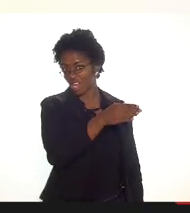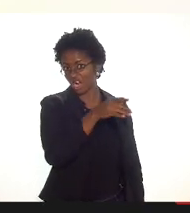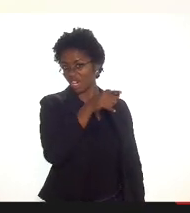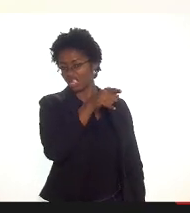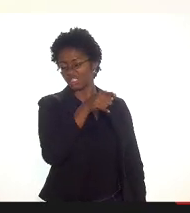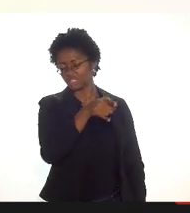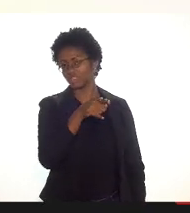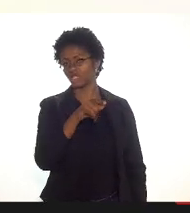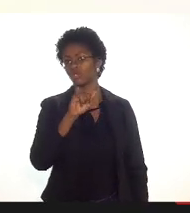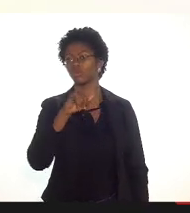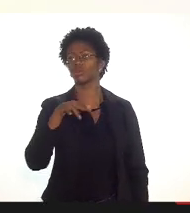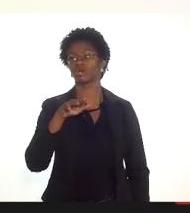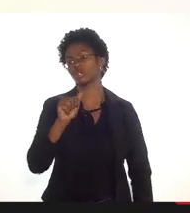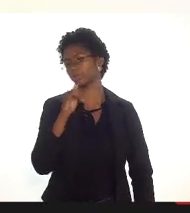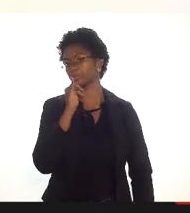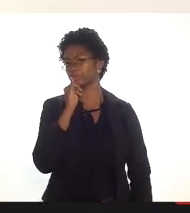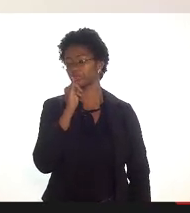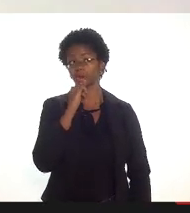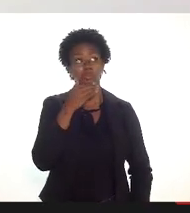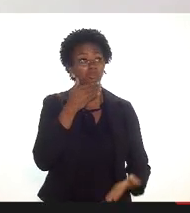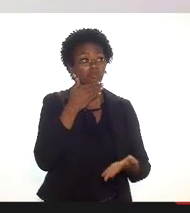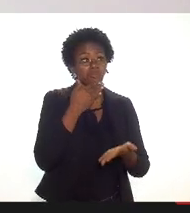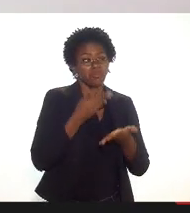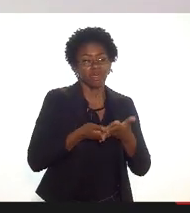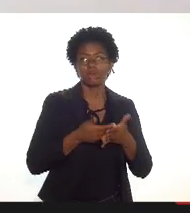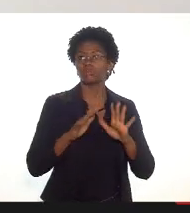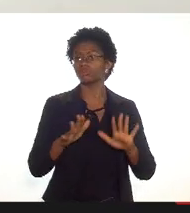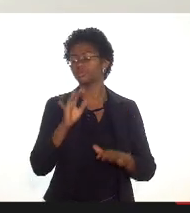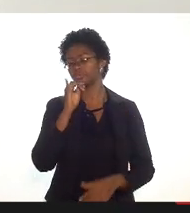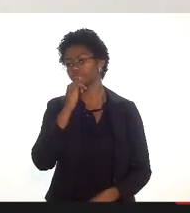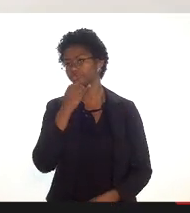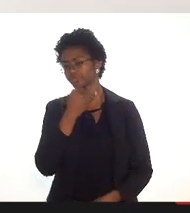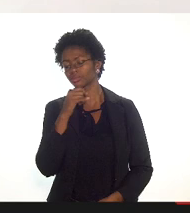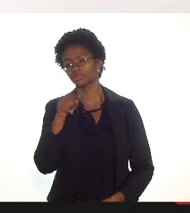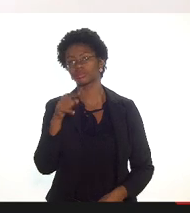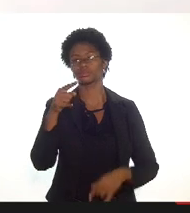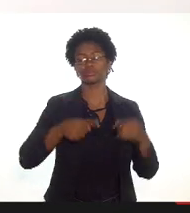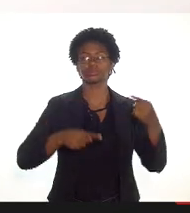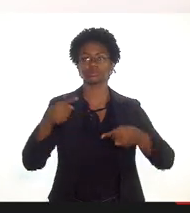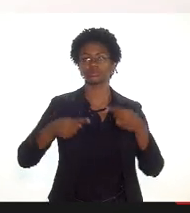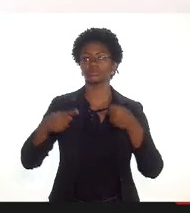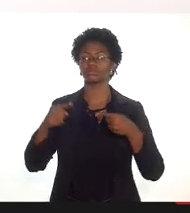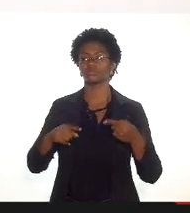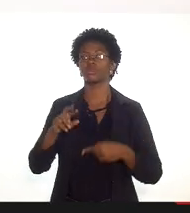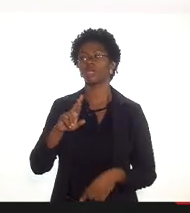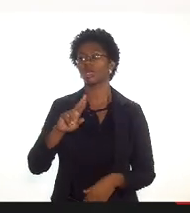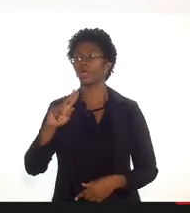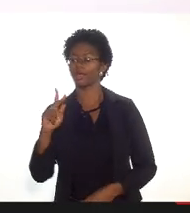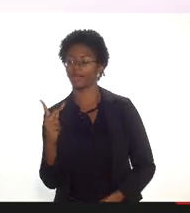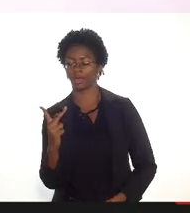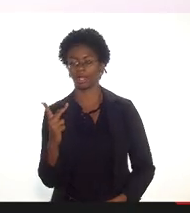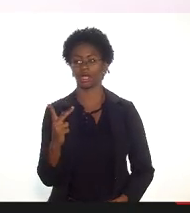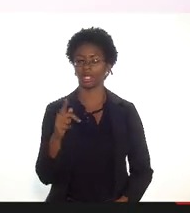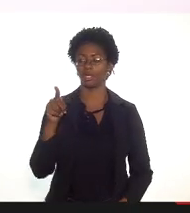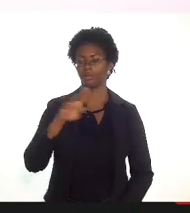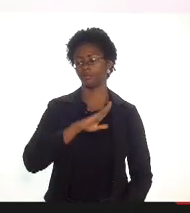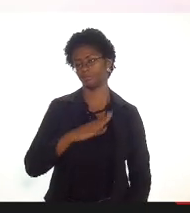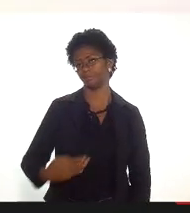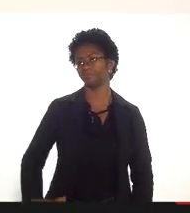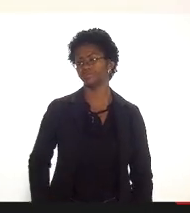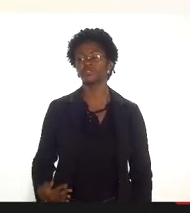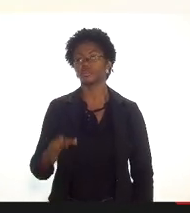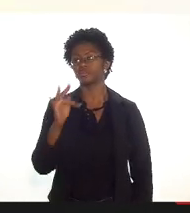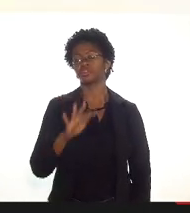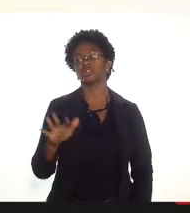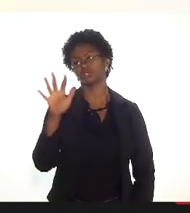né? E a gente sabe que, infelizmente, essa política de recursos humanos que o governo federal